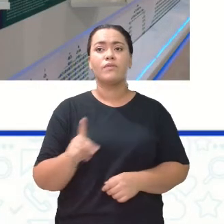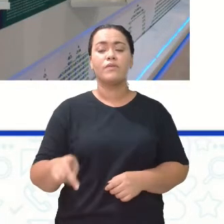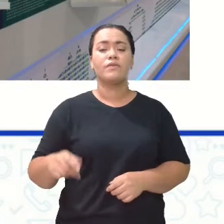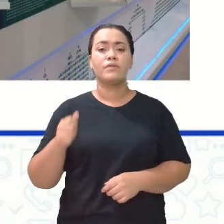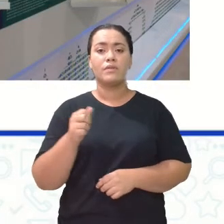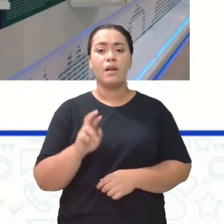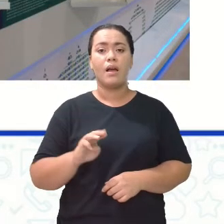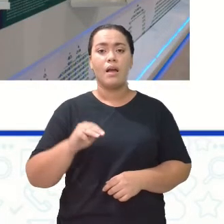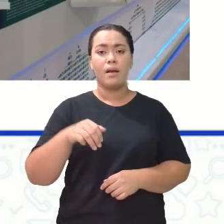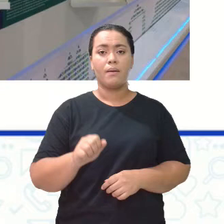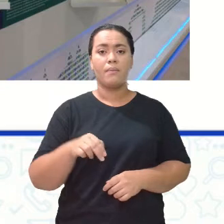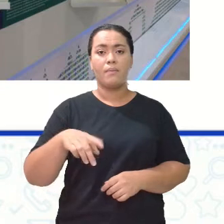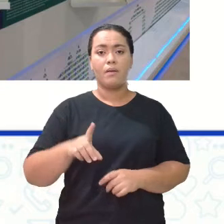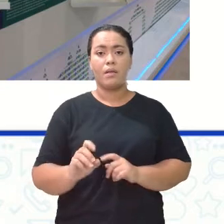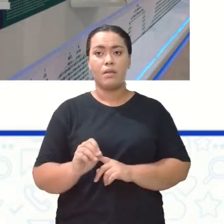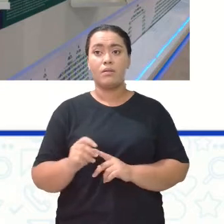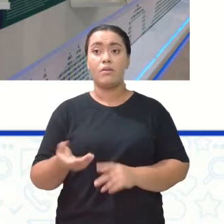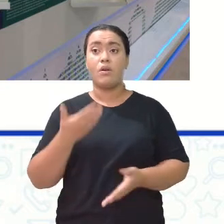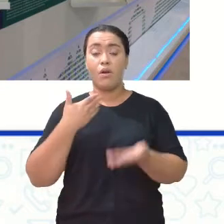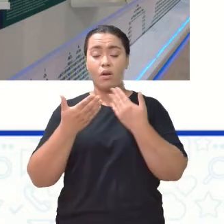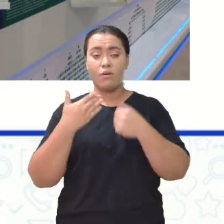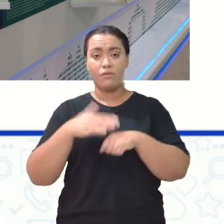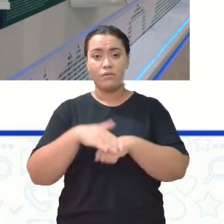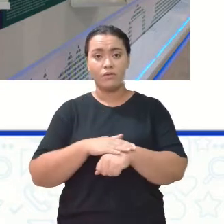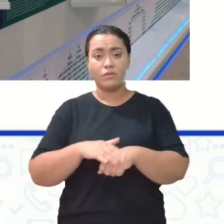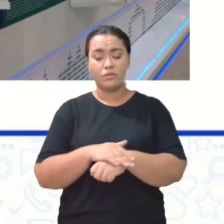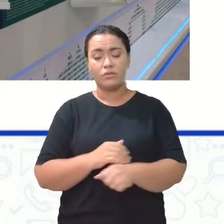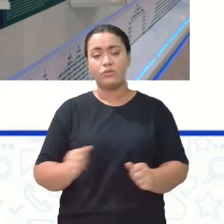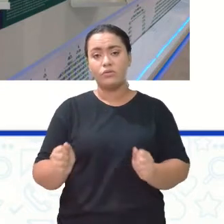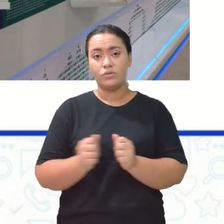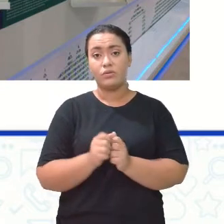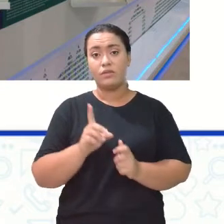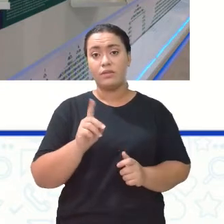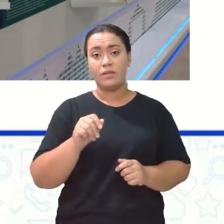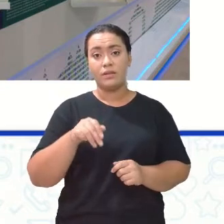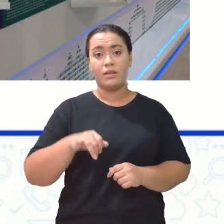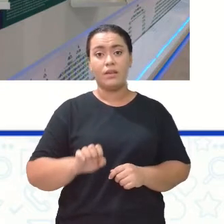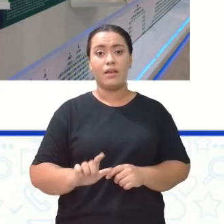com Daniela, foi Daniela que... Foi, Daniela. Dani, que vai falar com